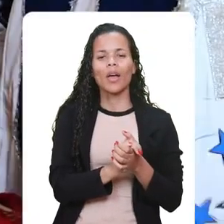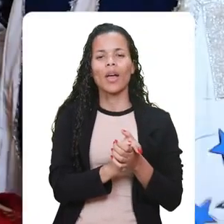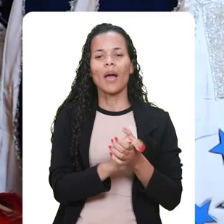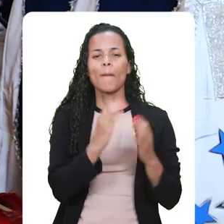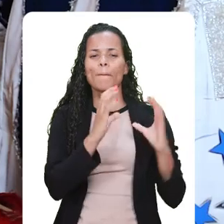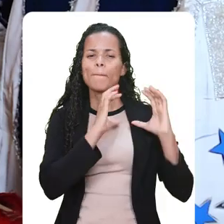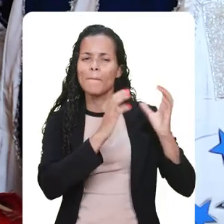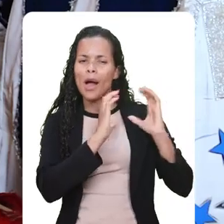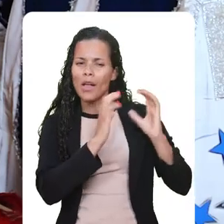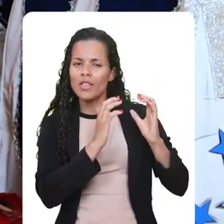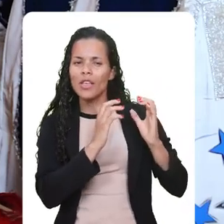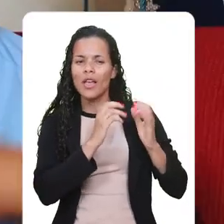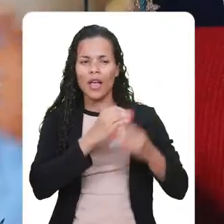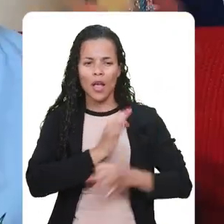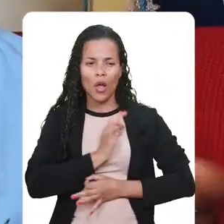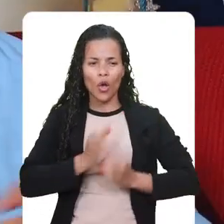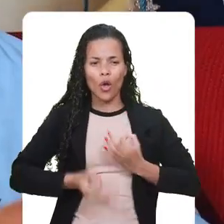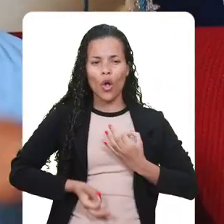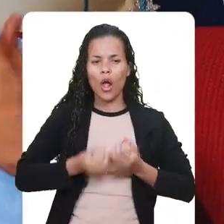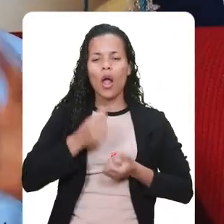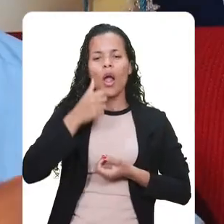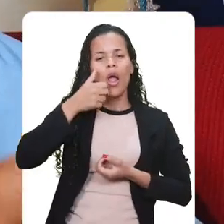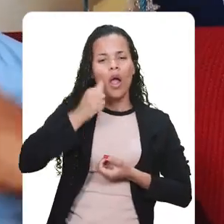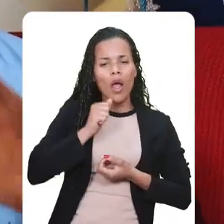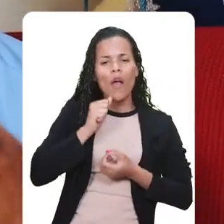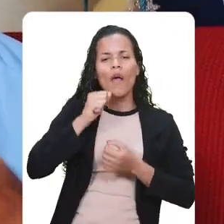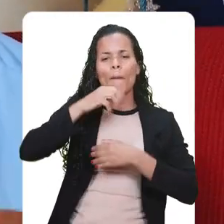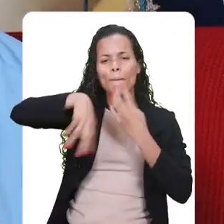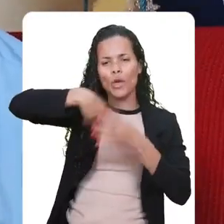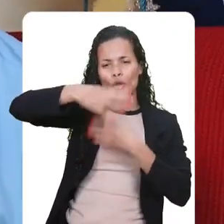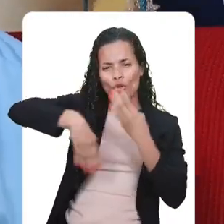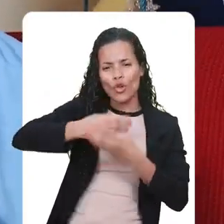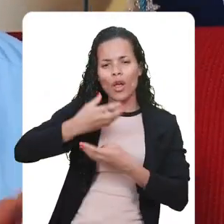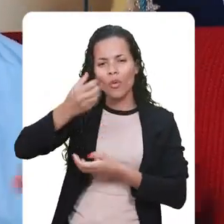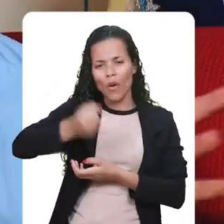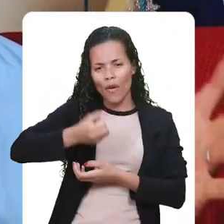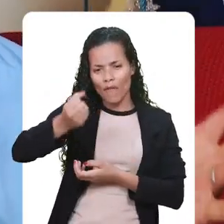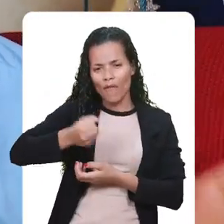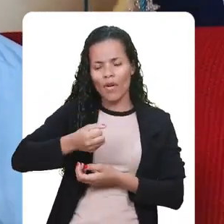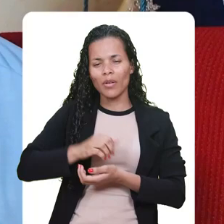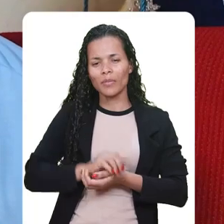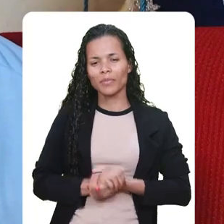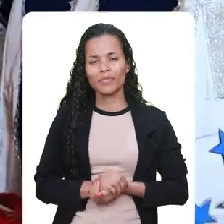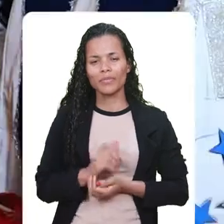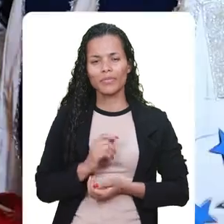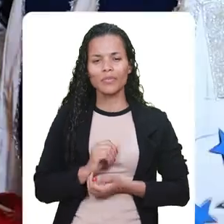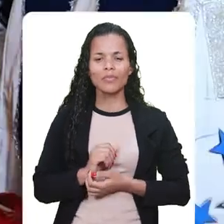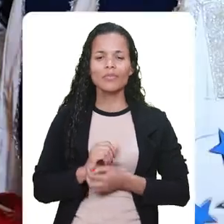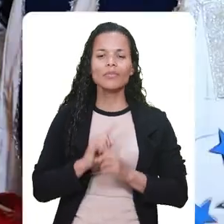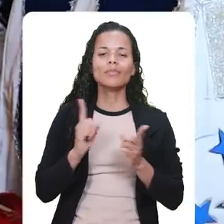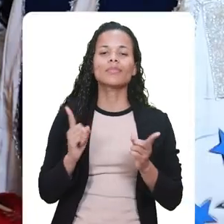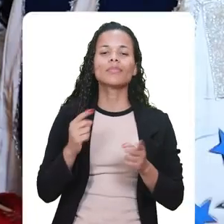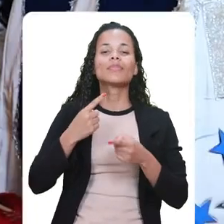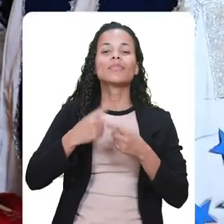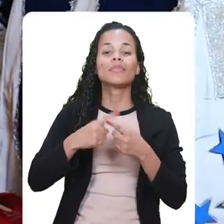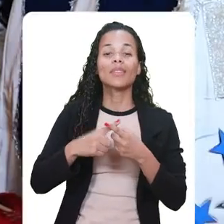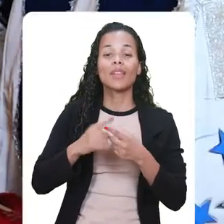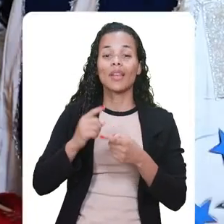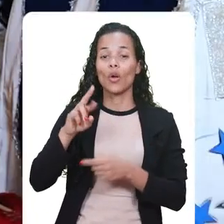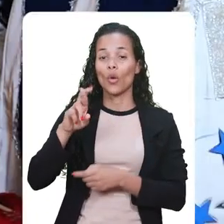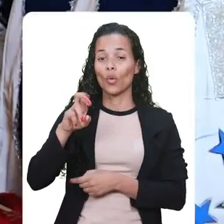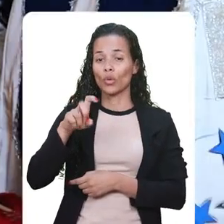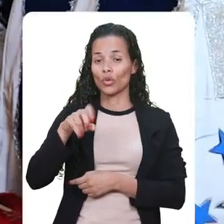pessoas e eles davam essa batida, esse leite de onça, e diziam que era o leite da vaca. Aí por que aí entra o boi